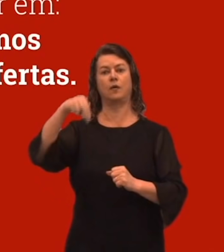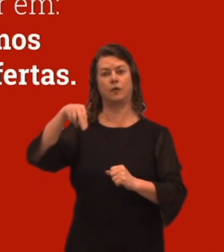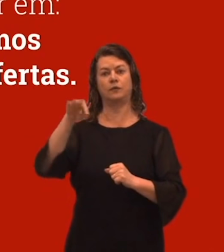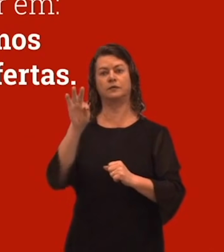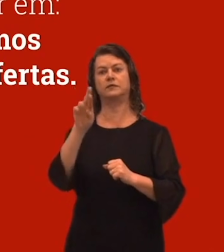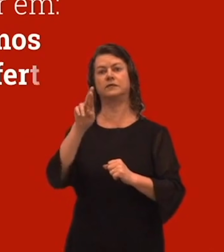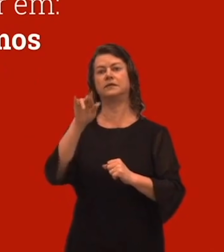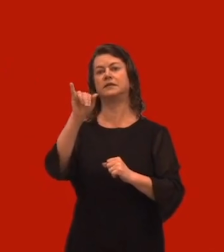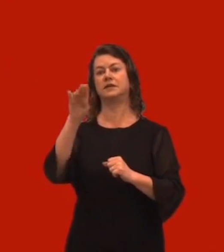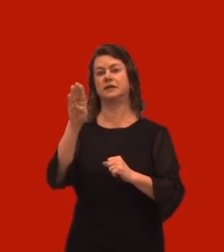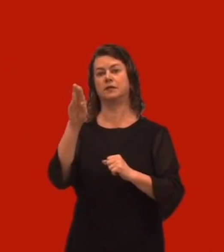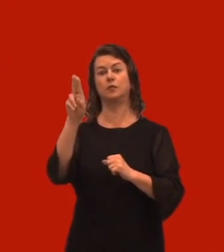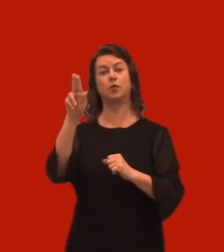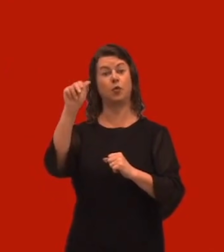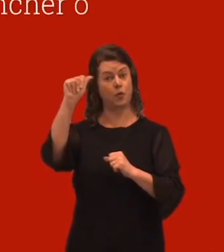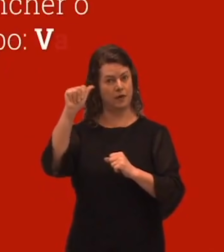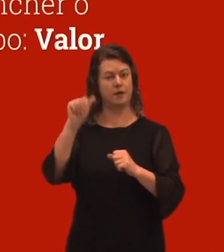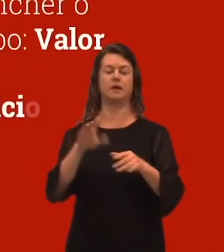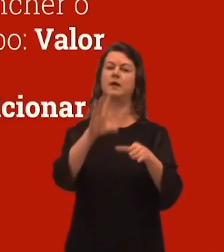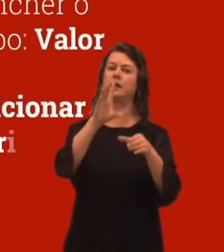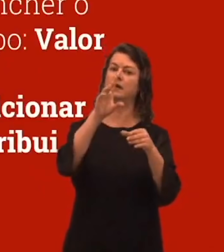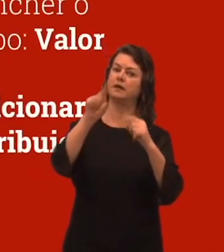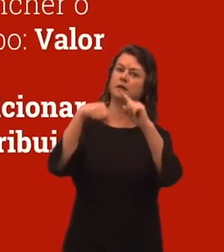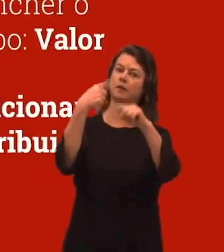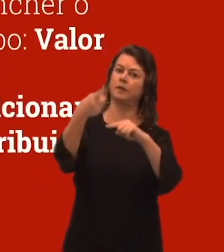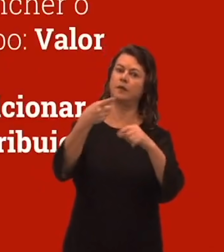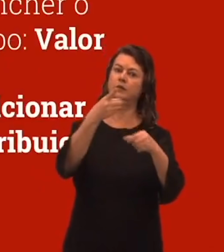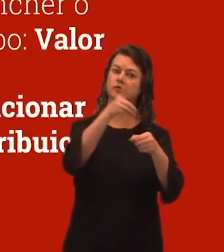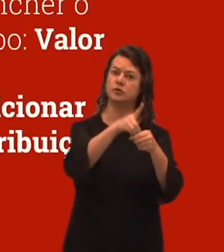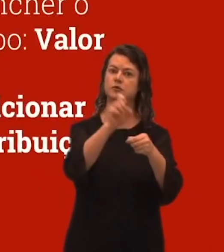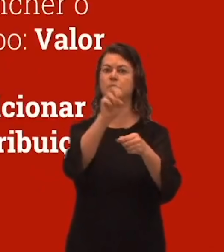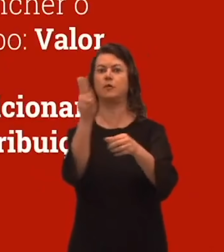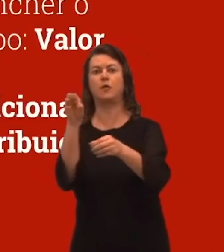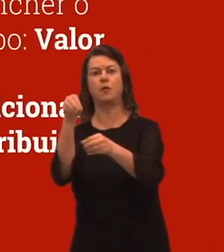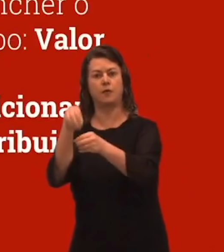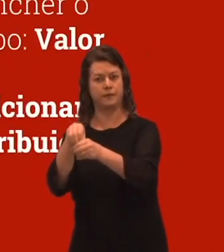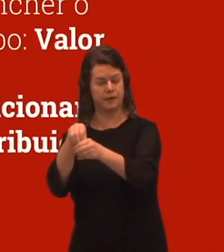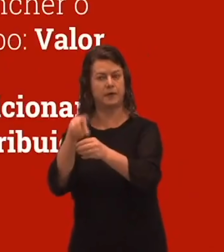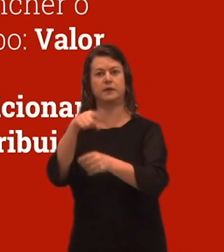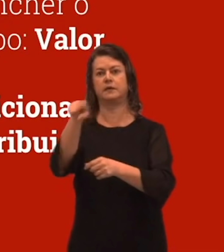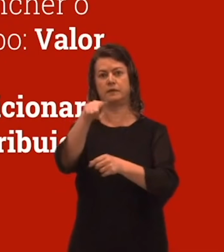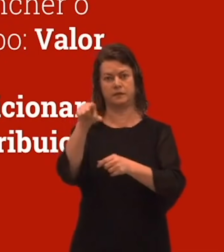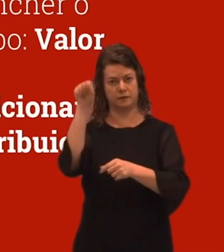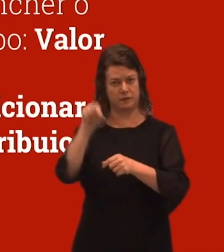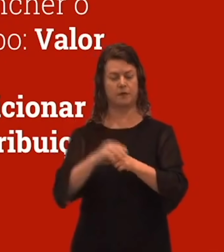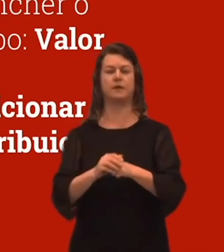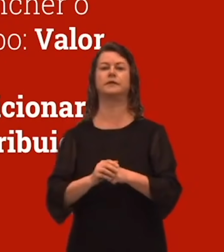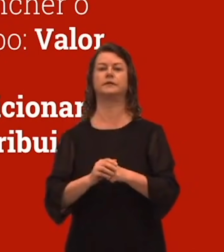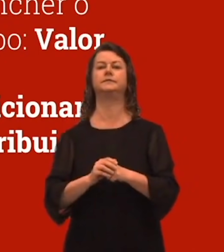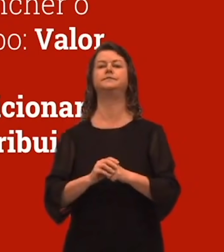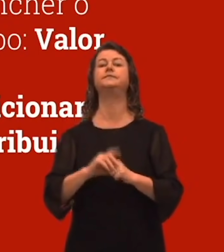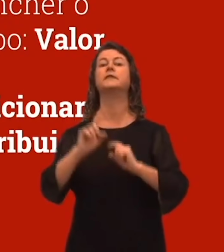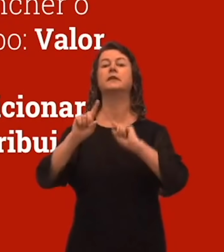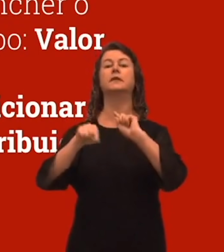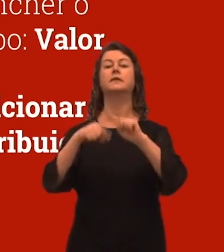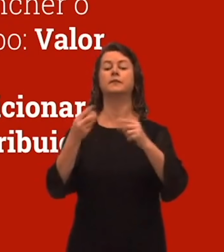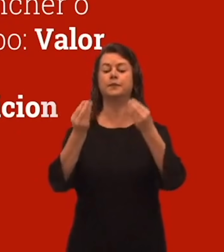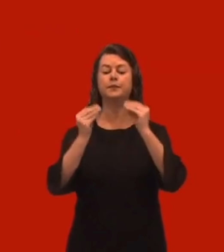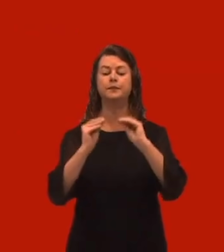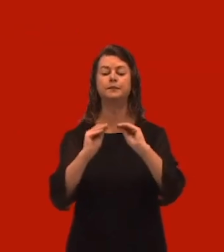fazer. No momento que você encontrar, você vai preencher os seus dados, vai preencher primeiro o